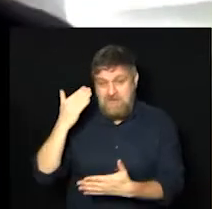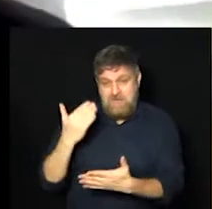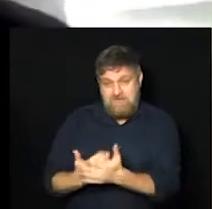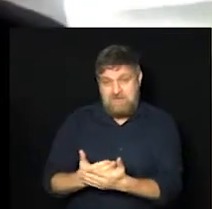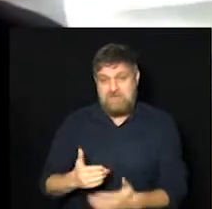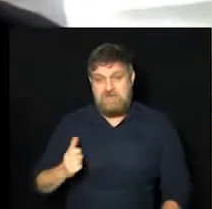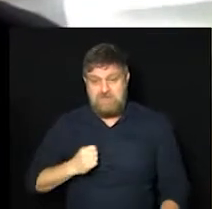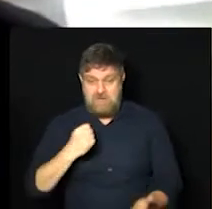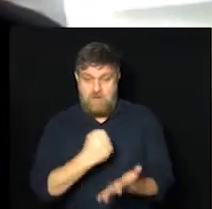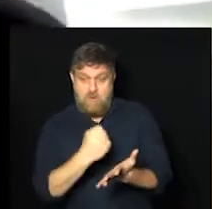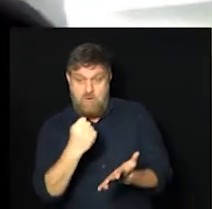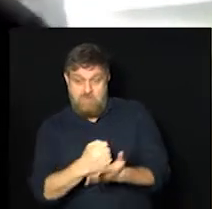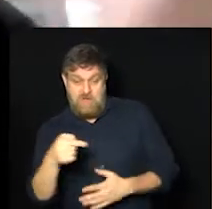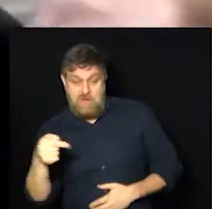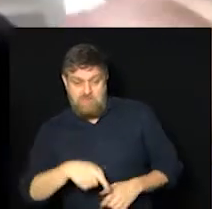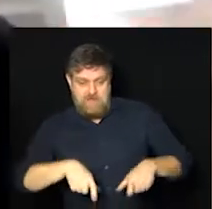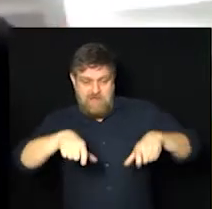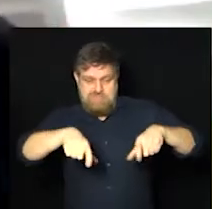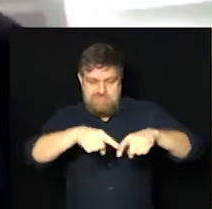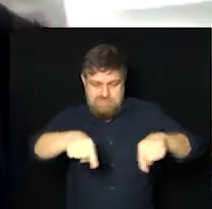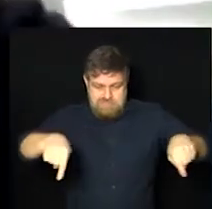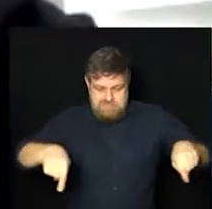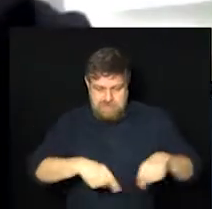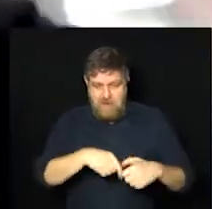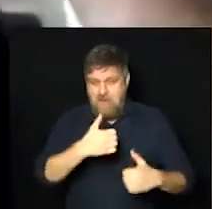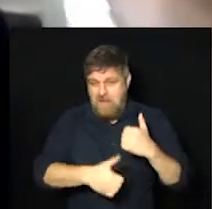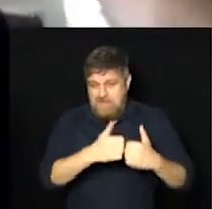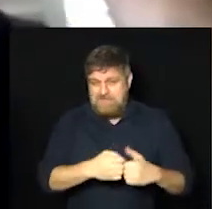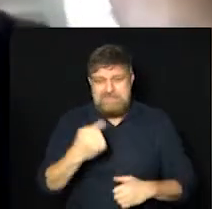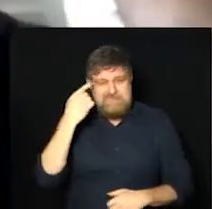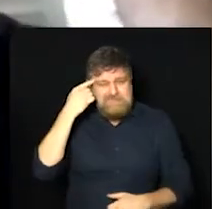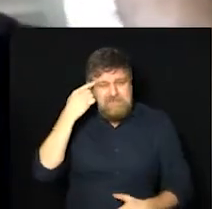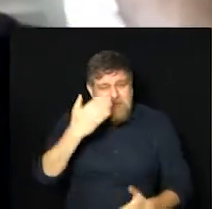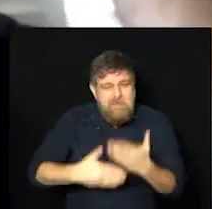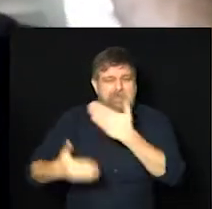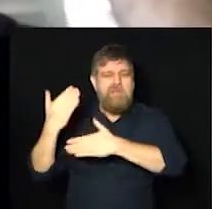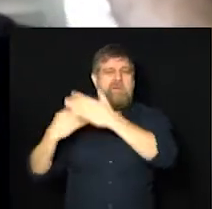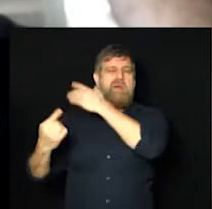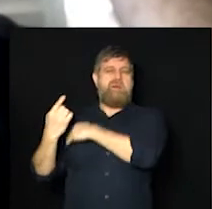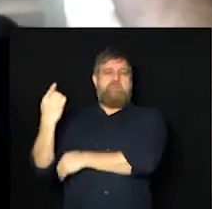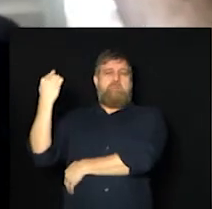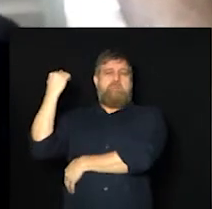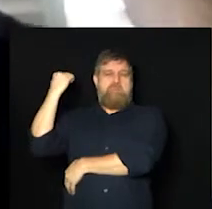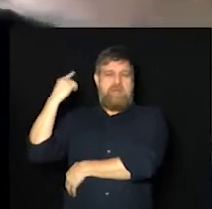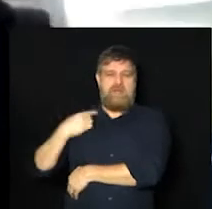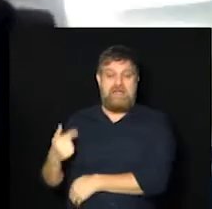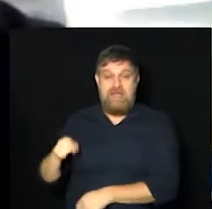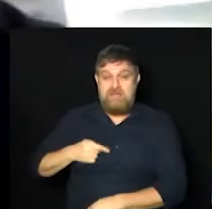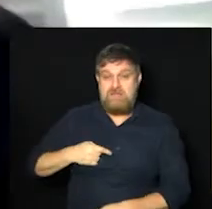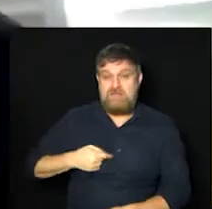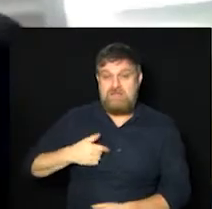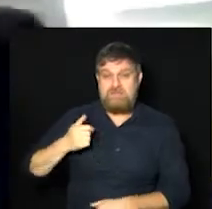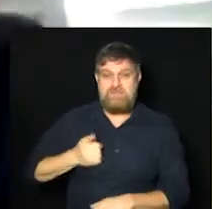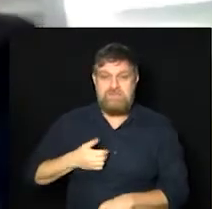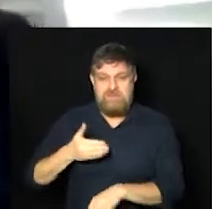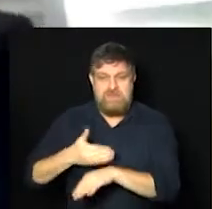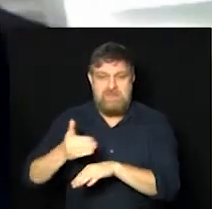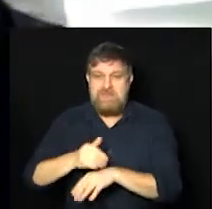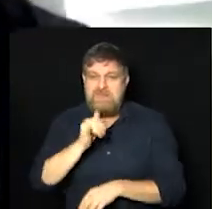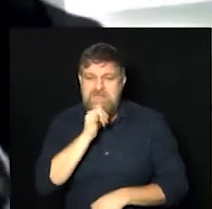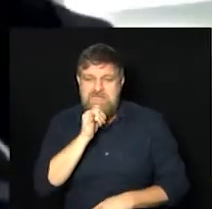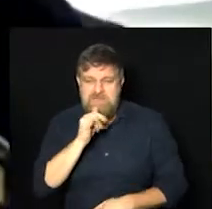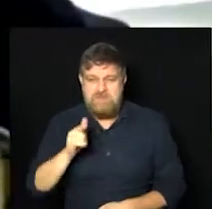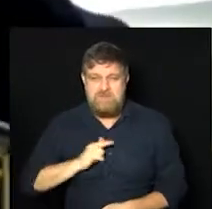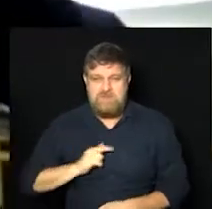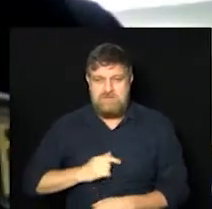reconhecer o futsal como formador. Se eu pudesse voltar atrás, todos os jogadores que passaram aqui, foram formados aqui, vou dar um exemplo para você. Você viu a transação